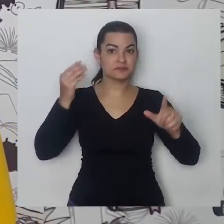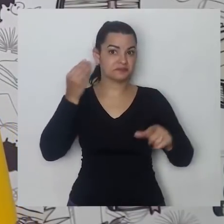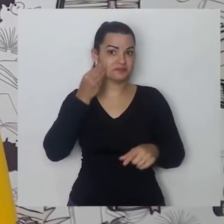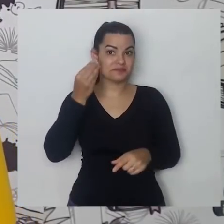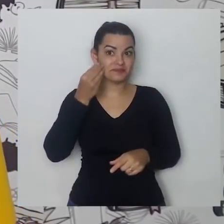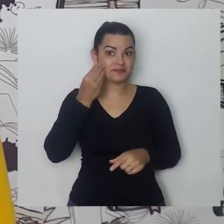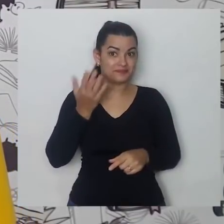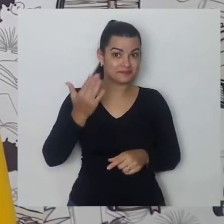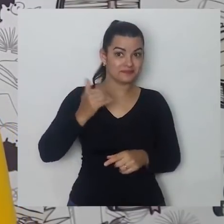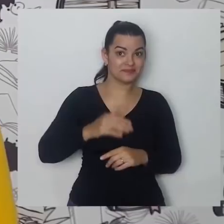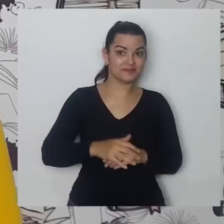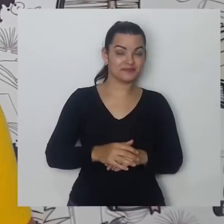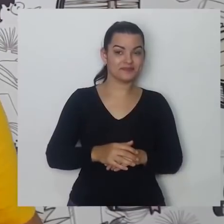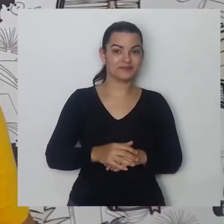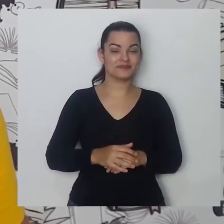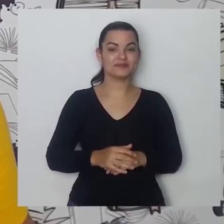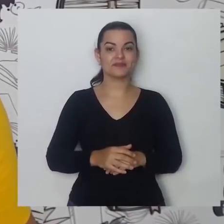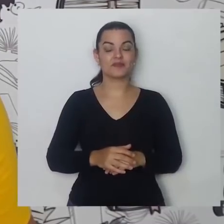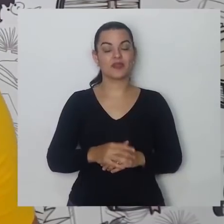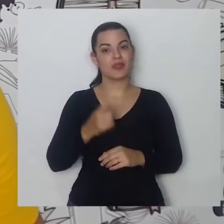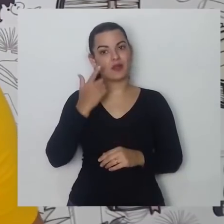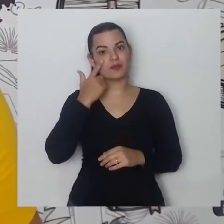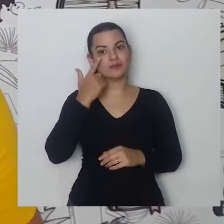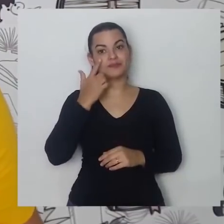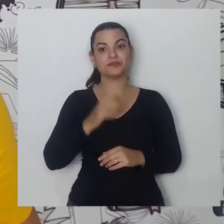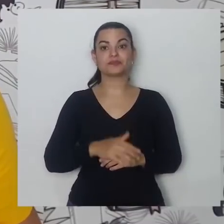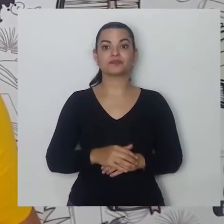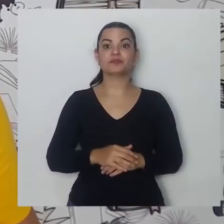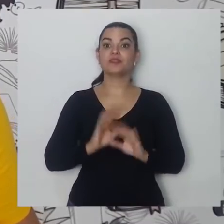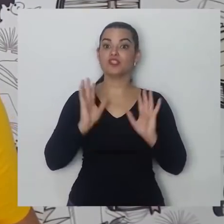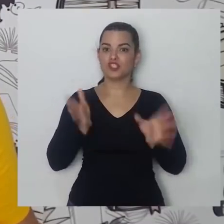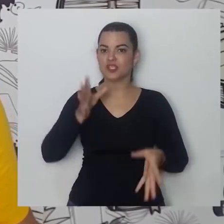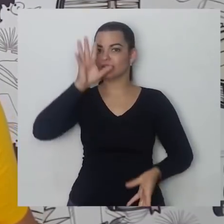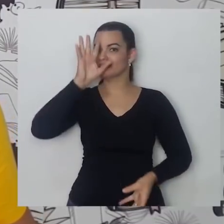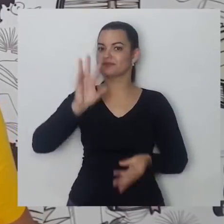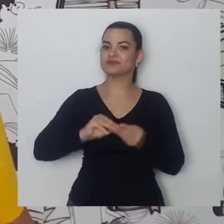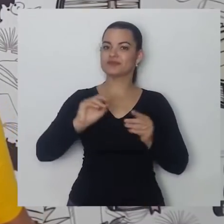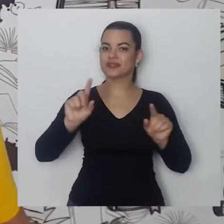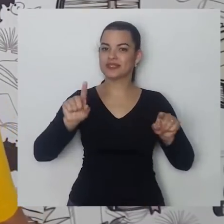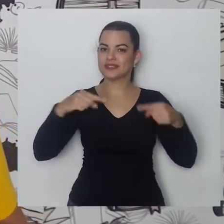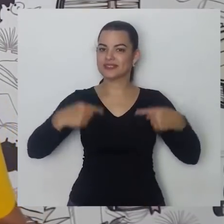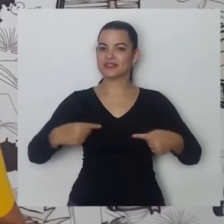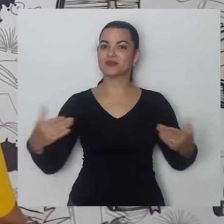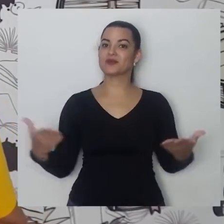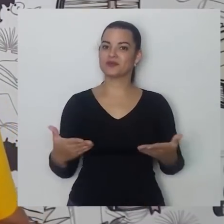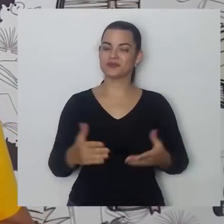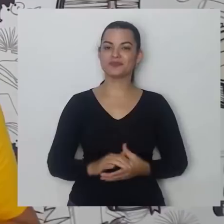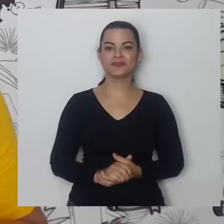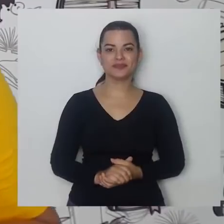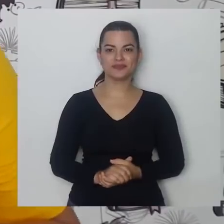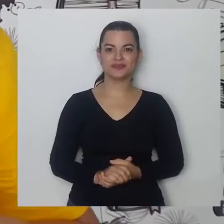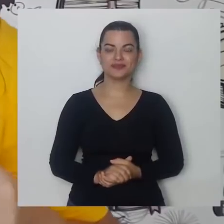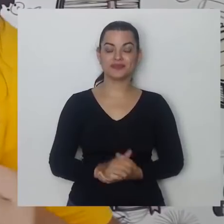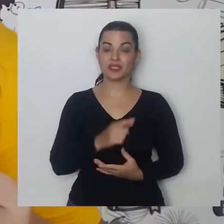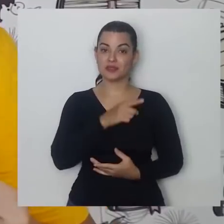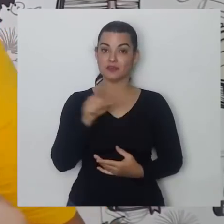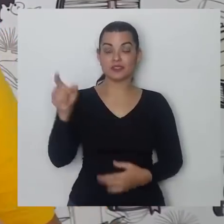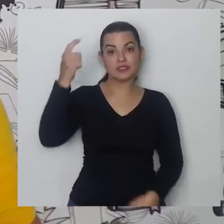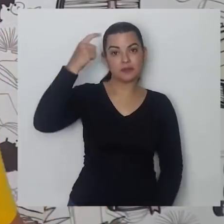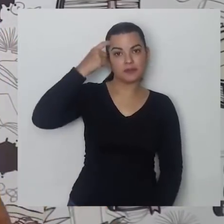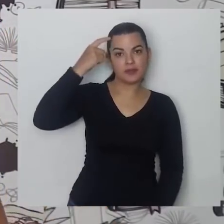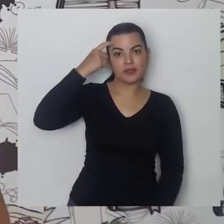Vamos experimentar? Então, olha só. Essa já é a síntese do meu desafio para vocês. Vocês